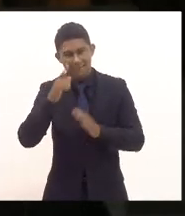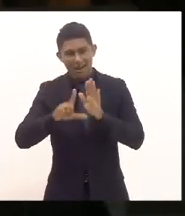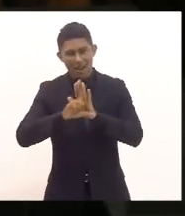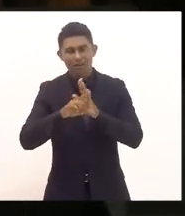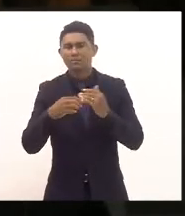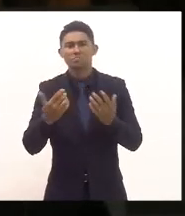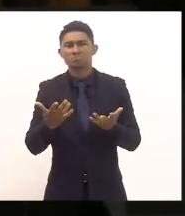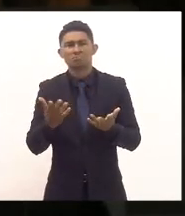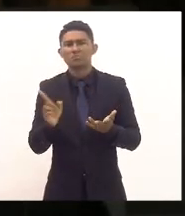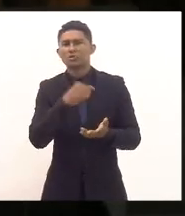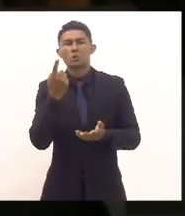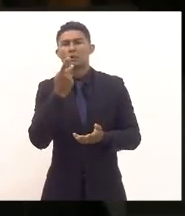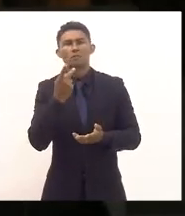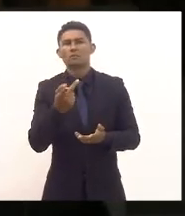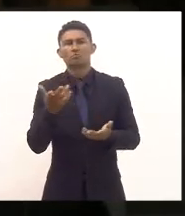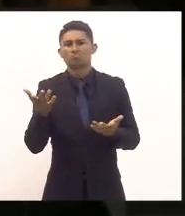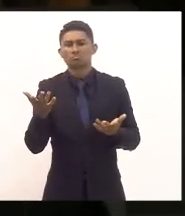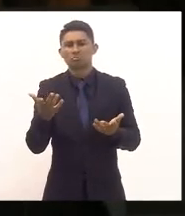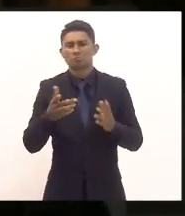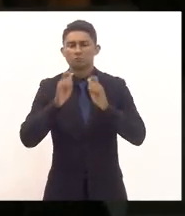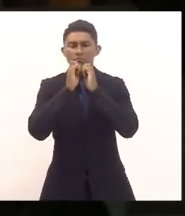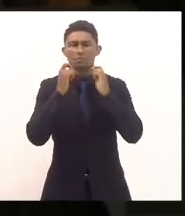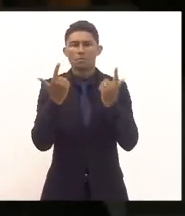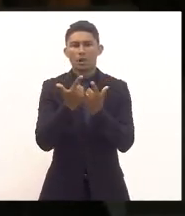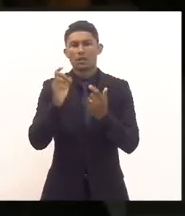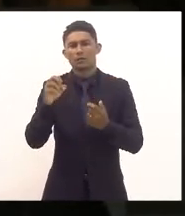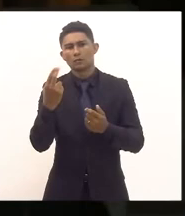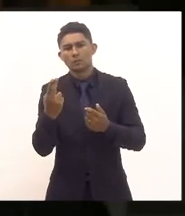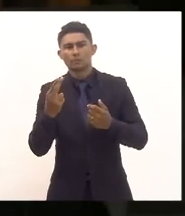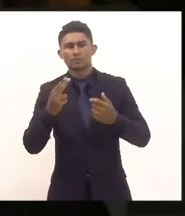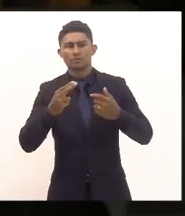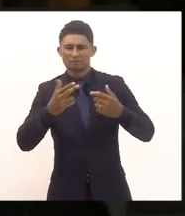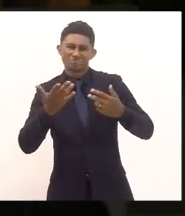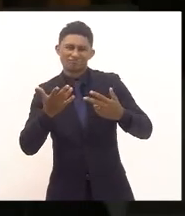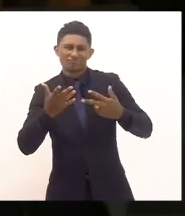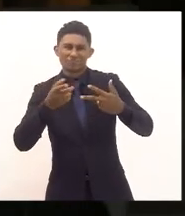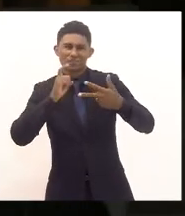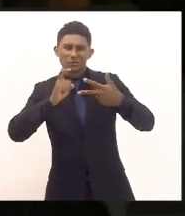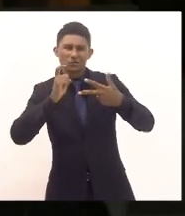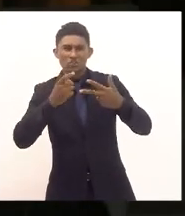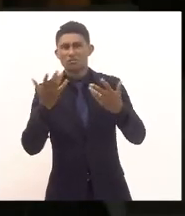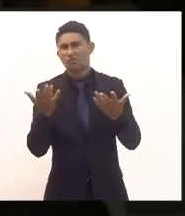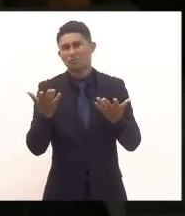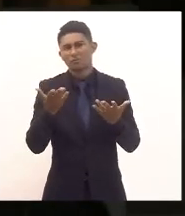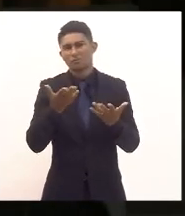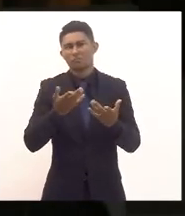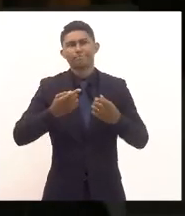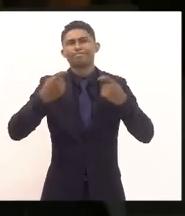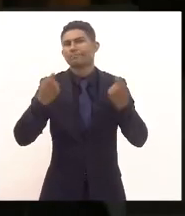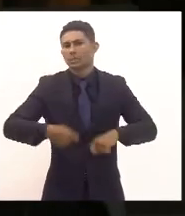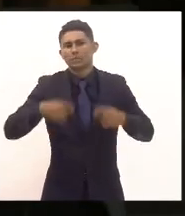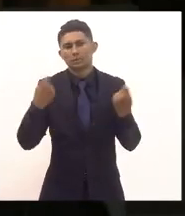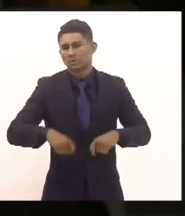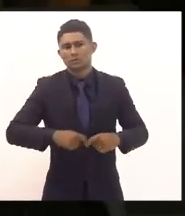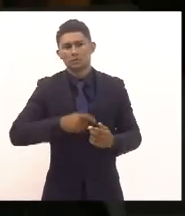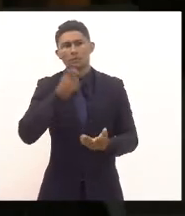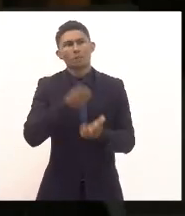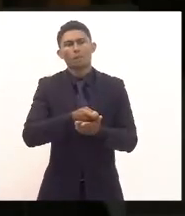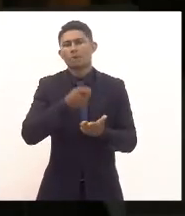momento descemos que alerj o poder executivo tem que